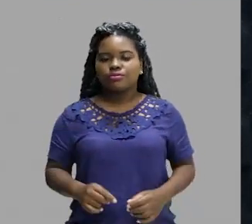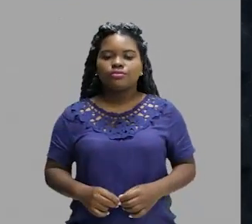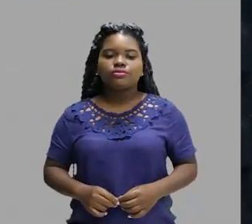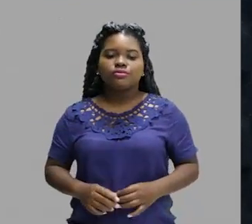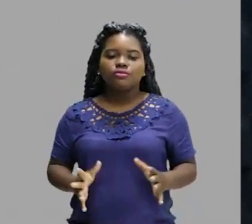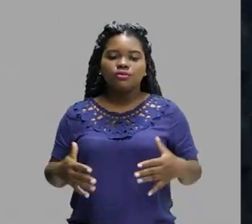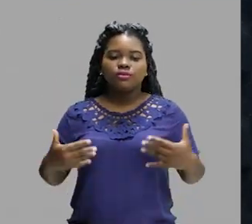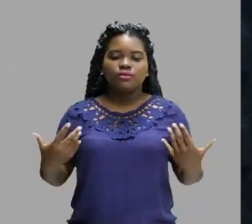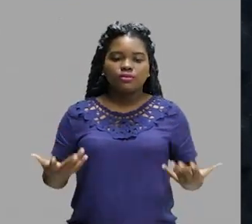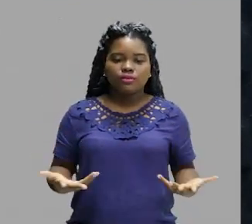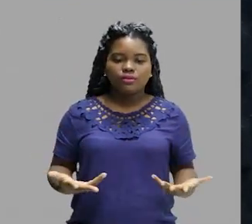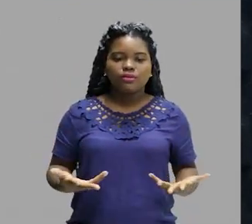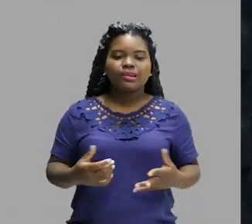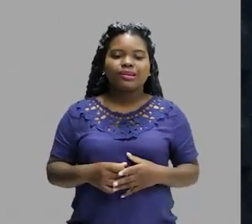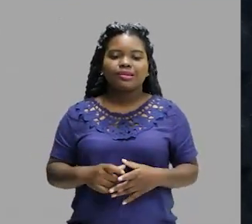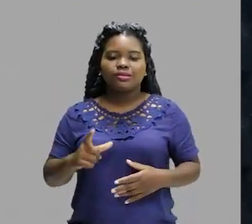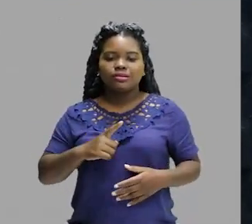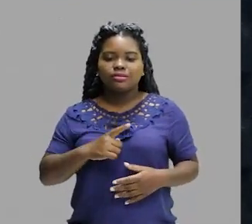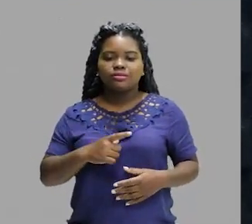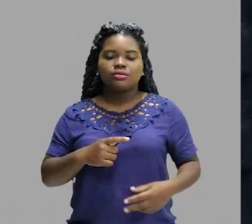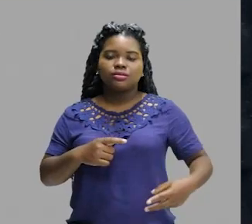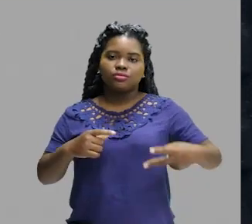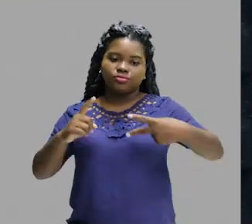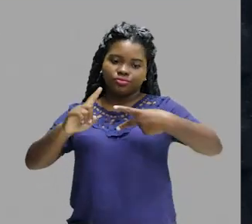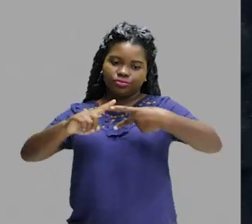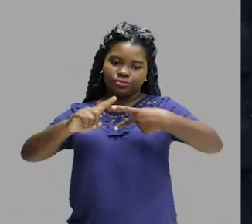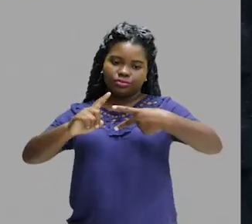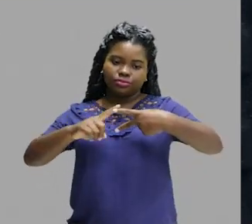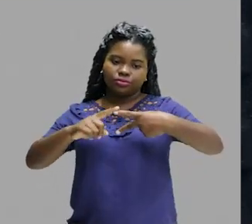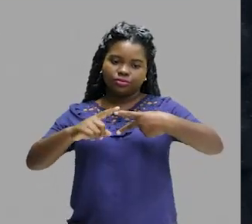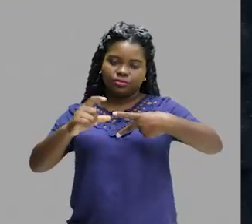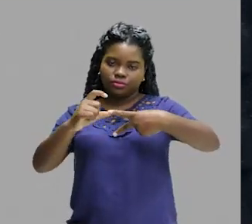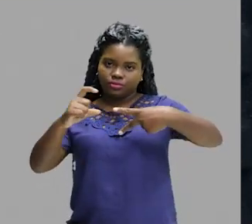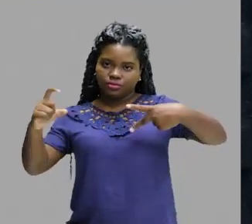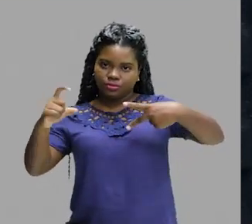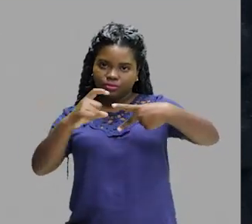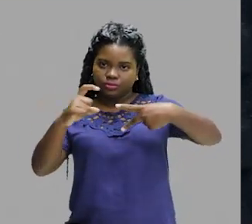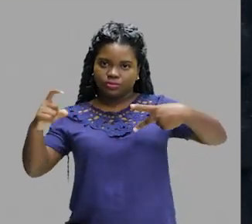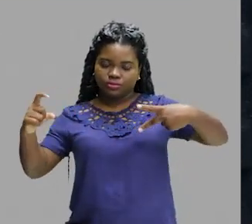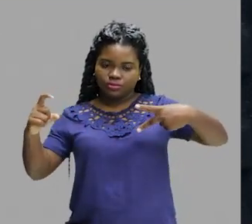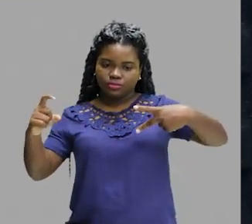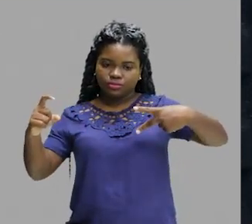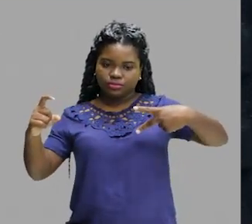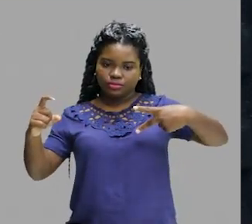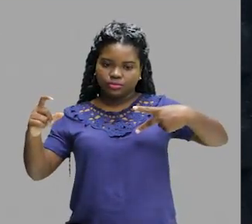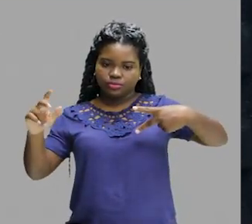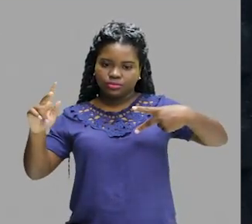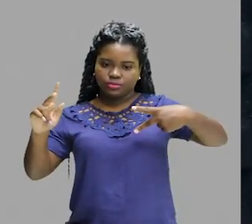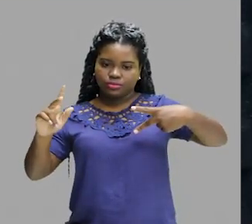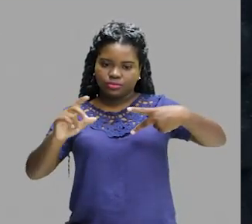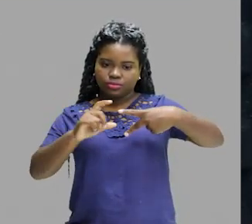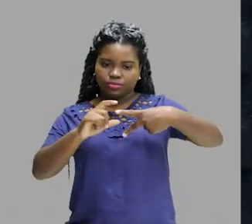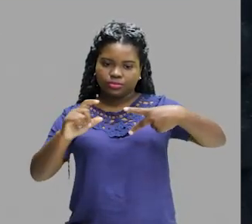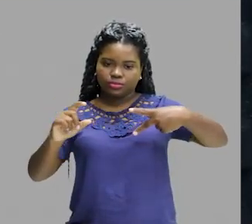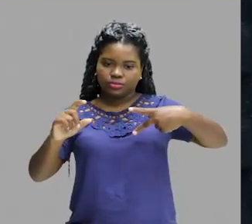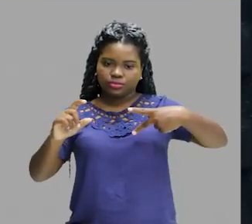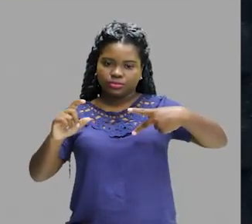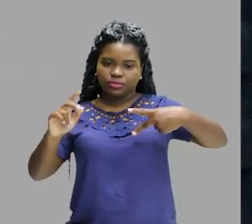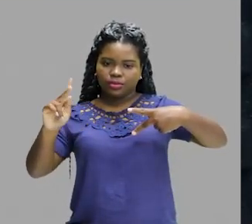Então, subjuntivo, pretérito perfeito composto. Haya amado.